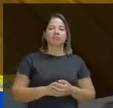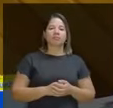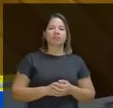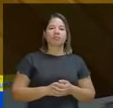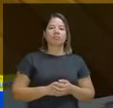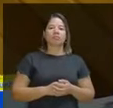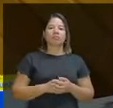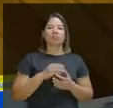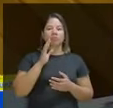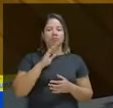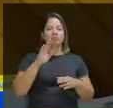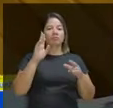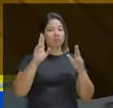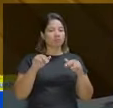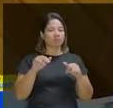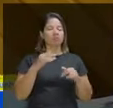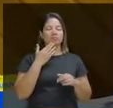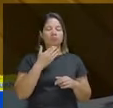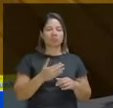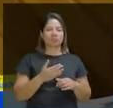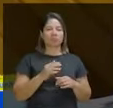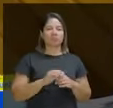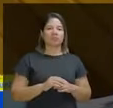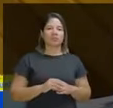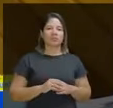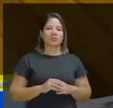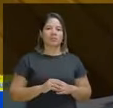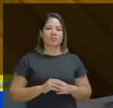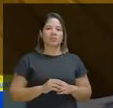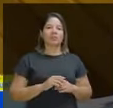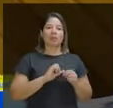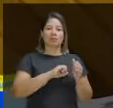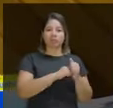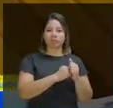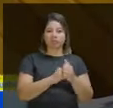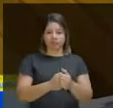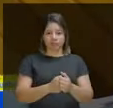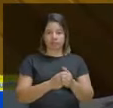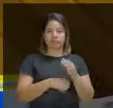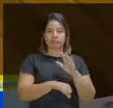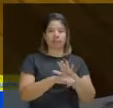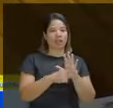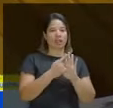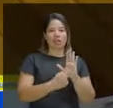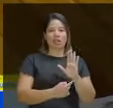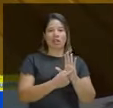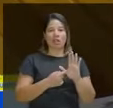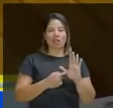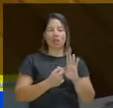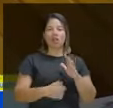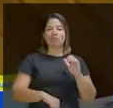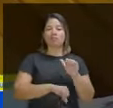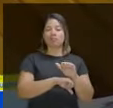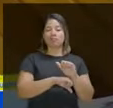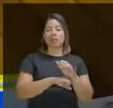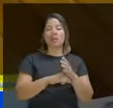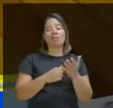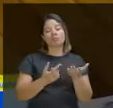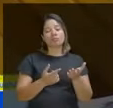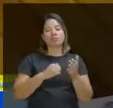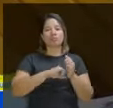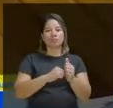No mérito, pediu a concessão da ordem para que seja determinado o trancamento da ação penal. A liminar ela foi indeferida